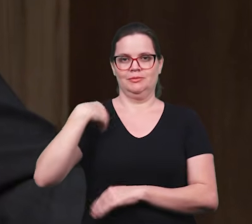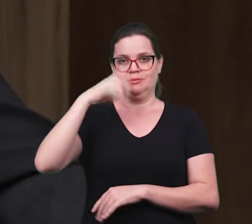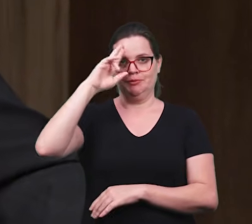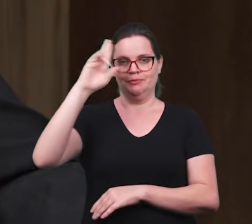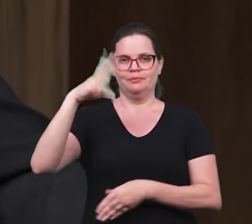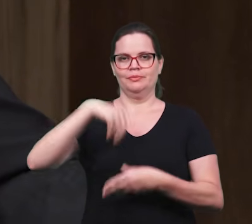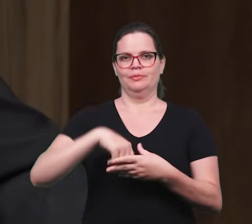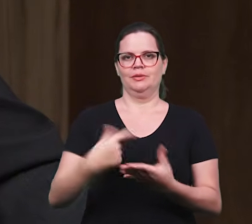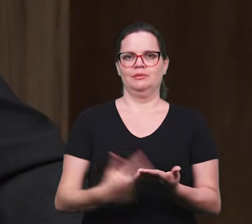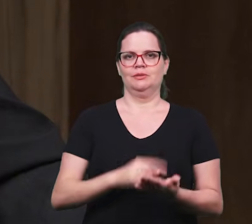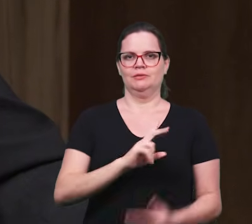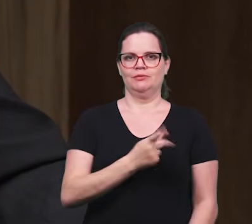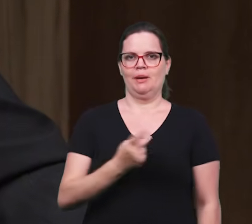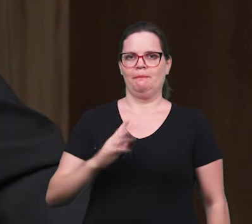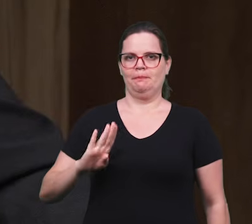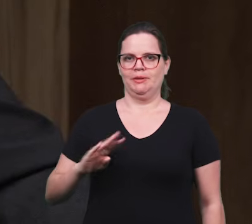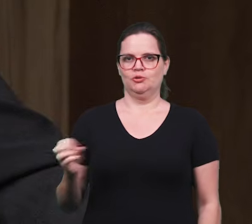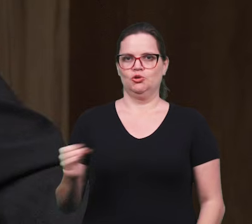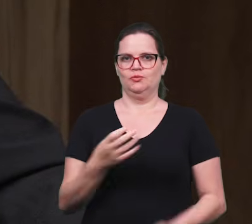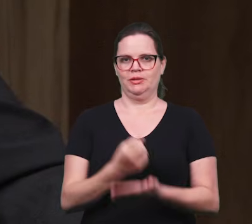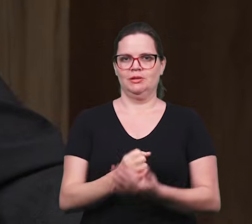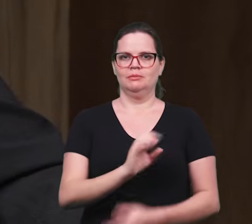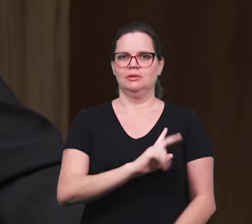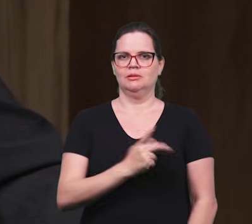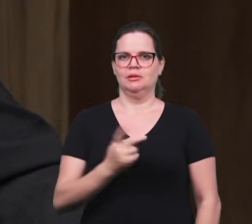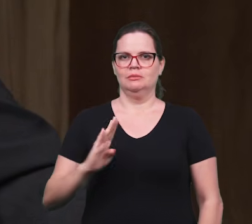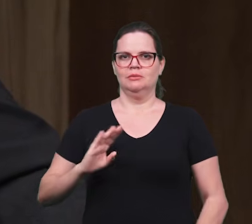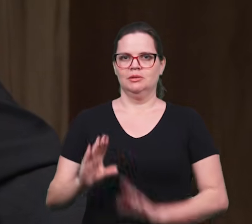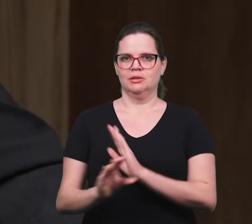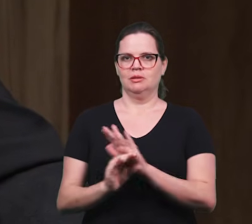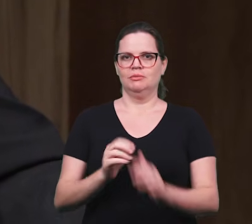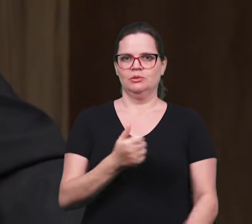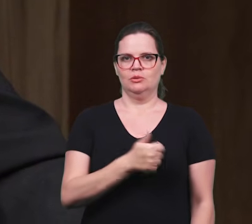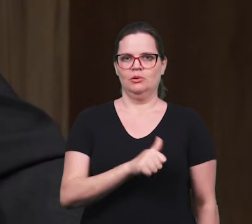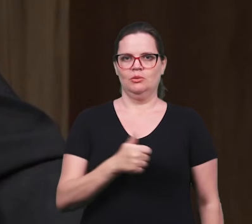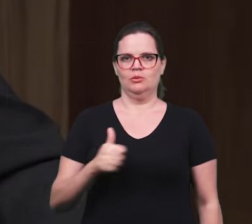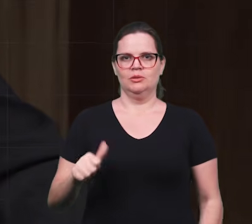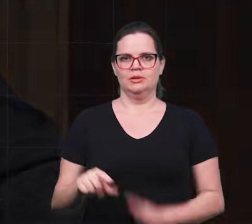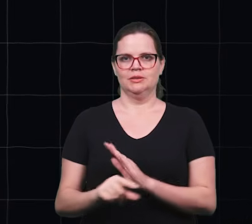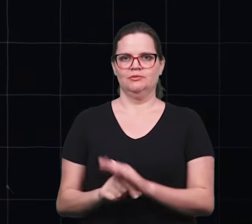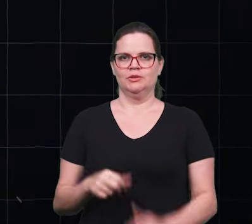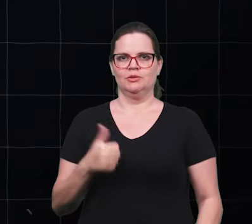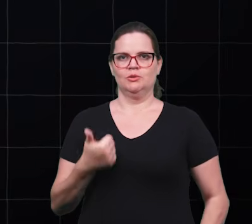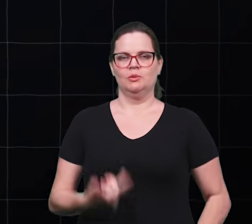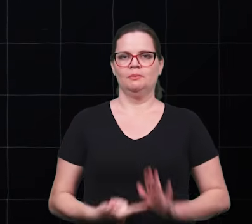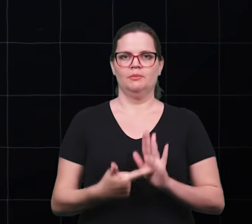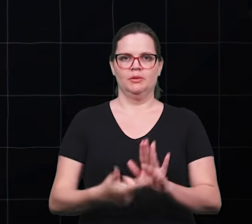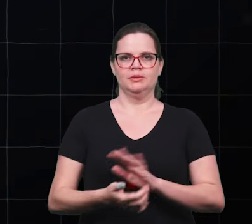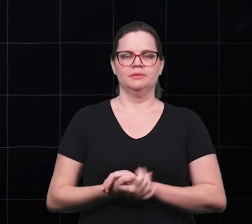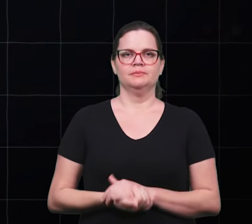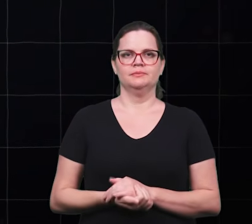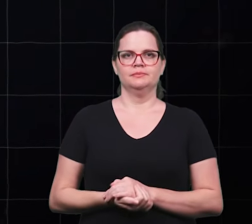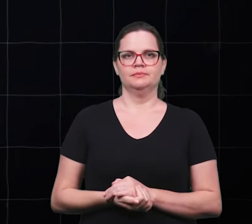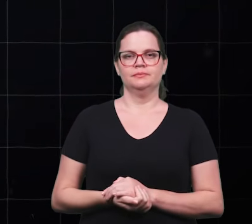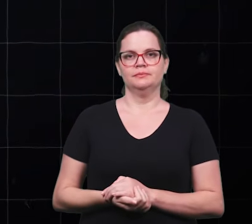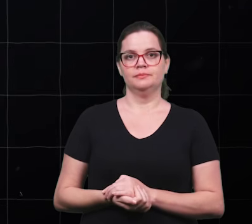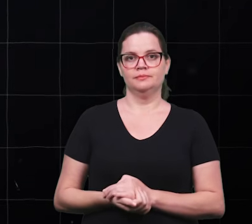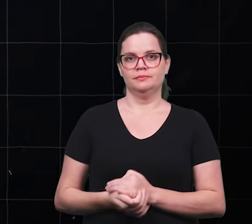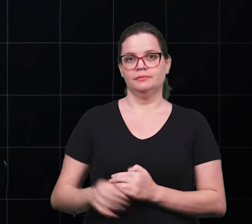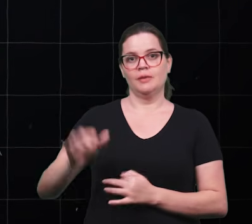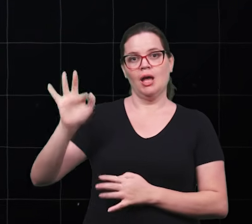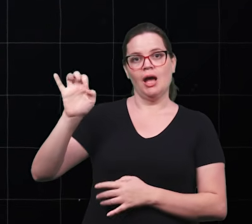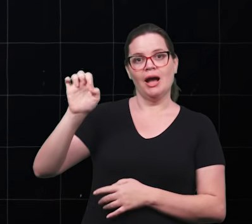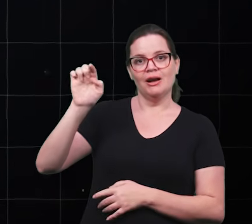em Hebreus 11:1, que é um texto até conhecido, né, diz assim, a fé é o